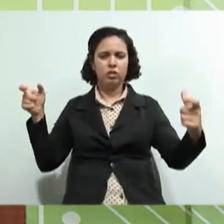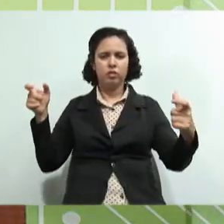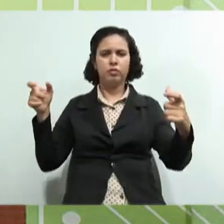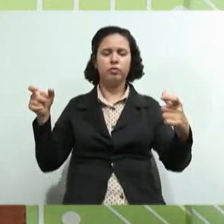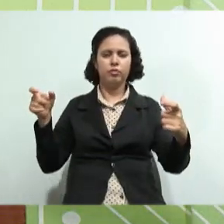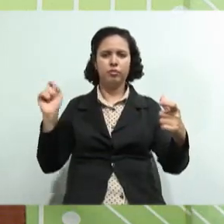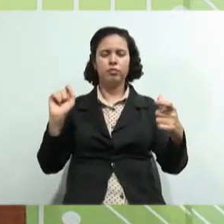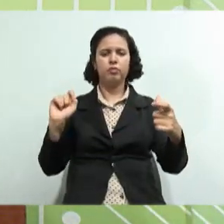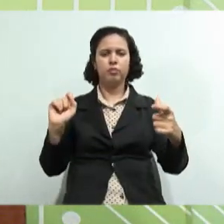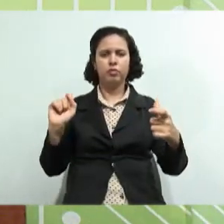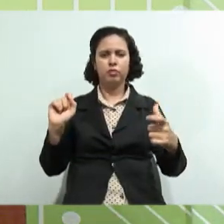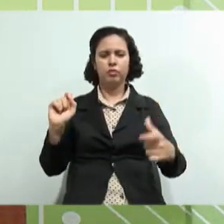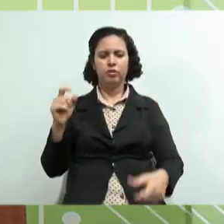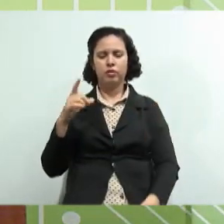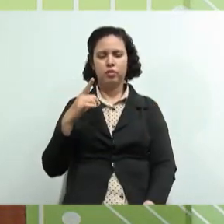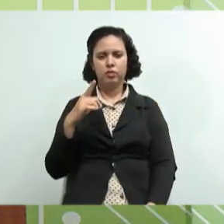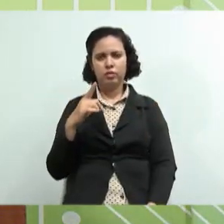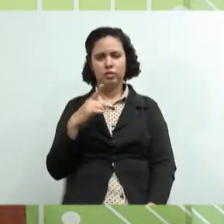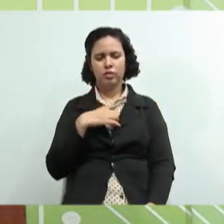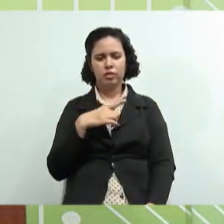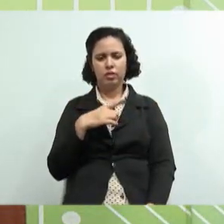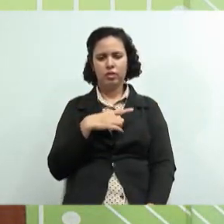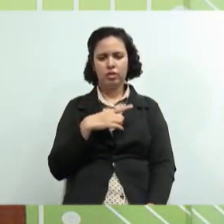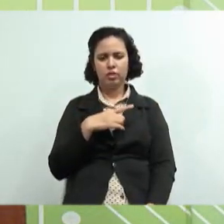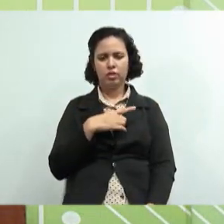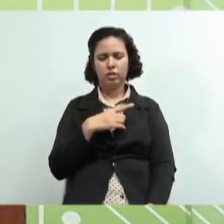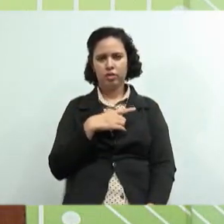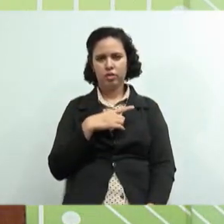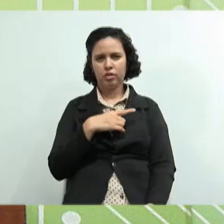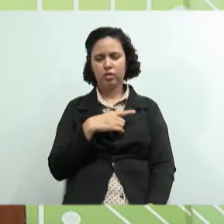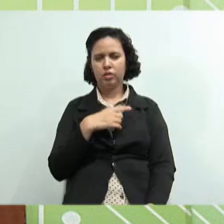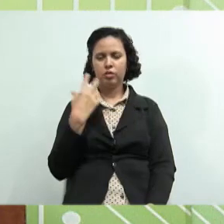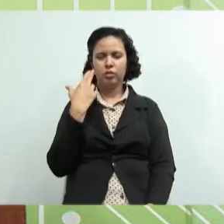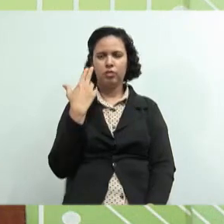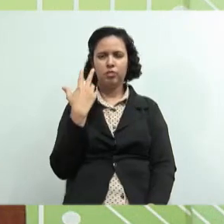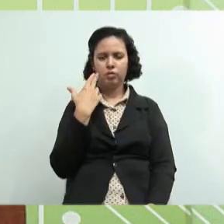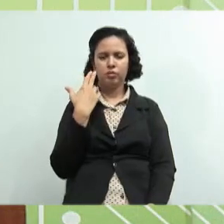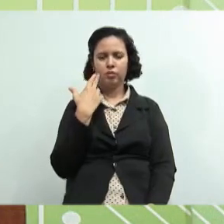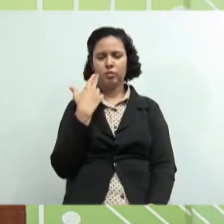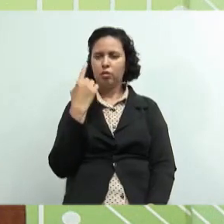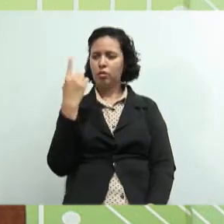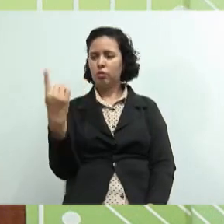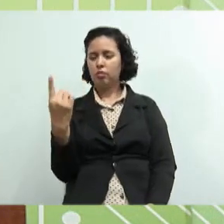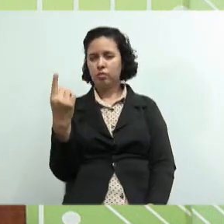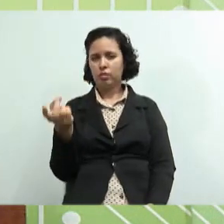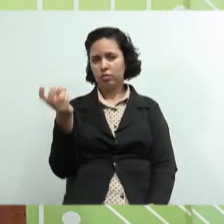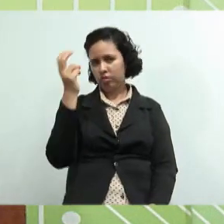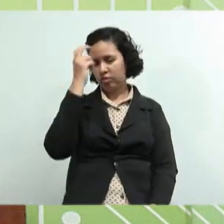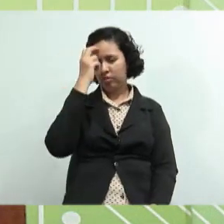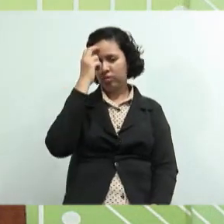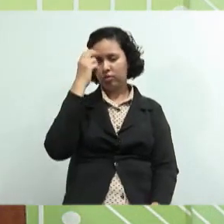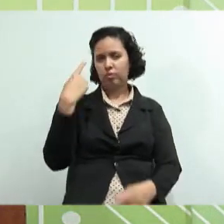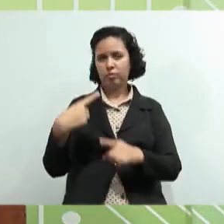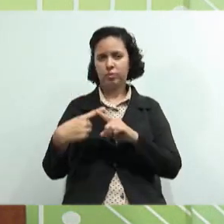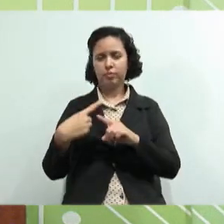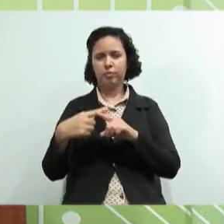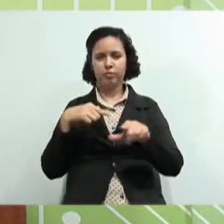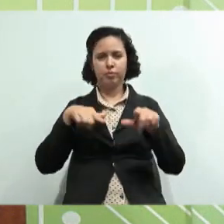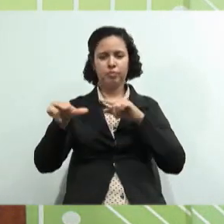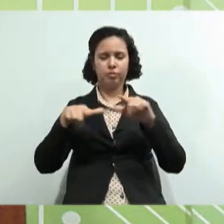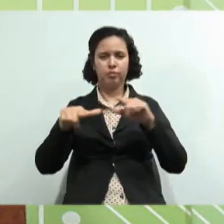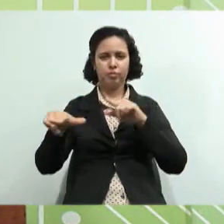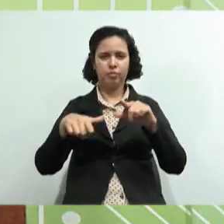extensão territorial, grandes em tamanho, elas normalmente vão optar por uma monocultura, porque elas vão trabalhar de uma